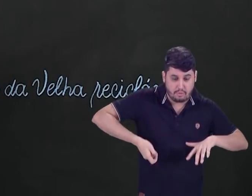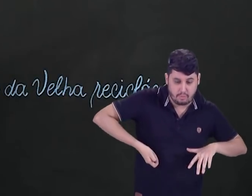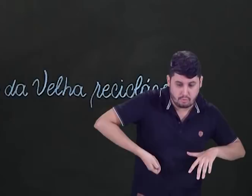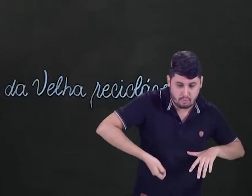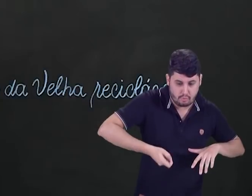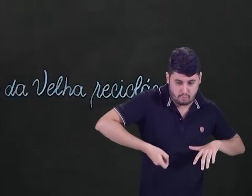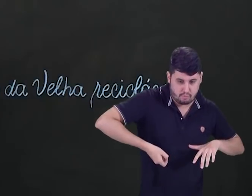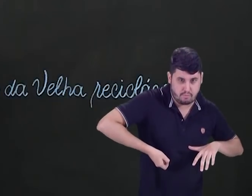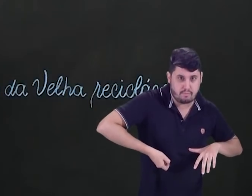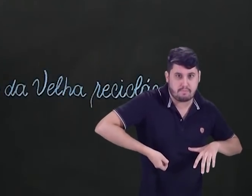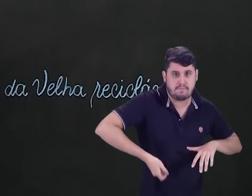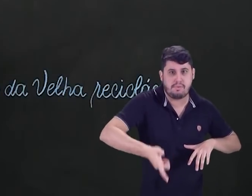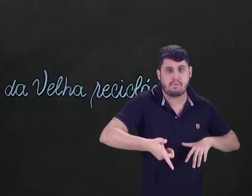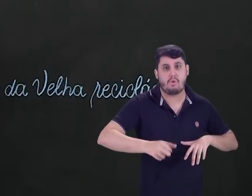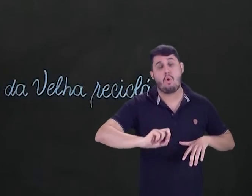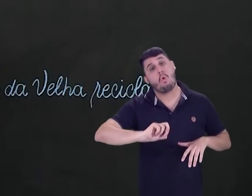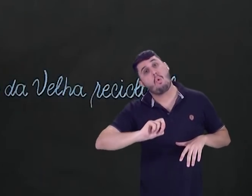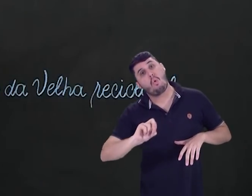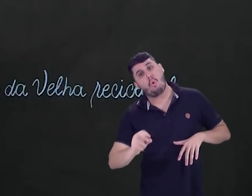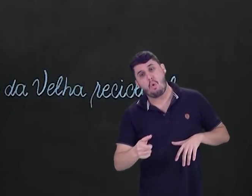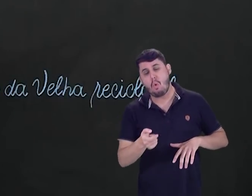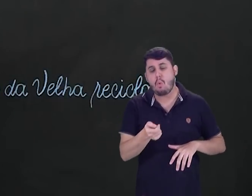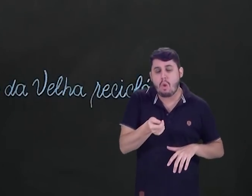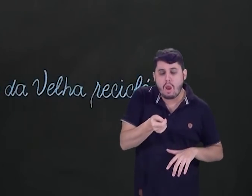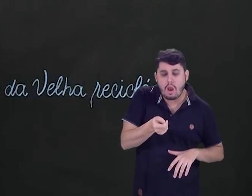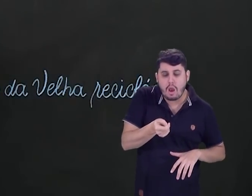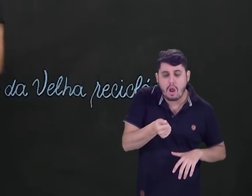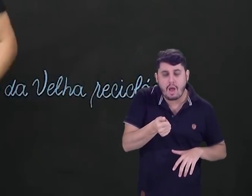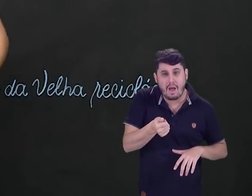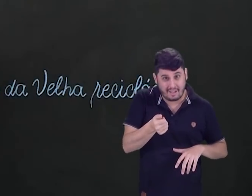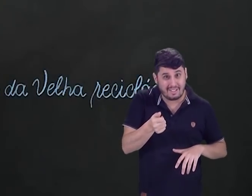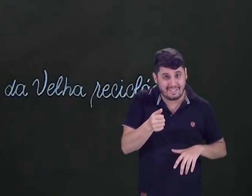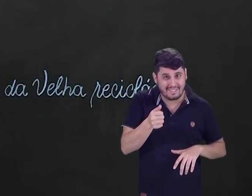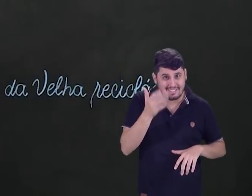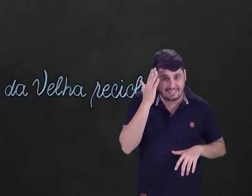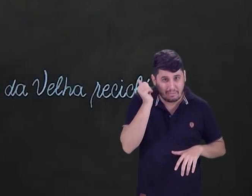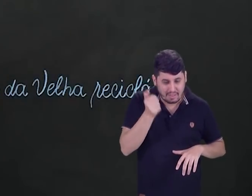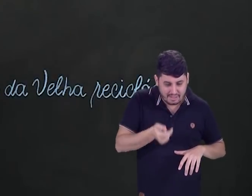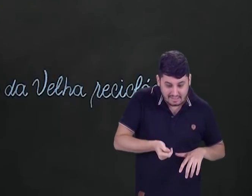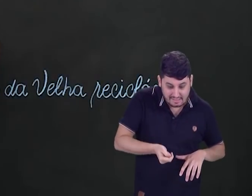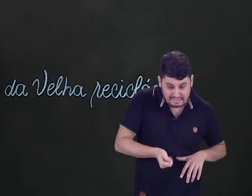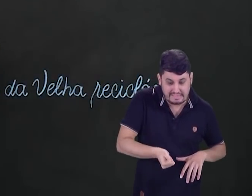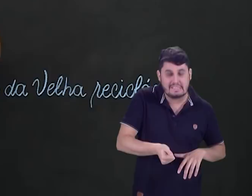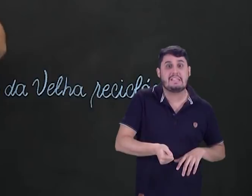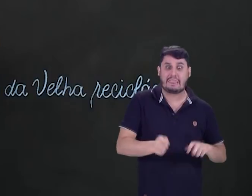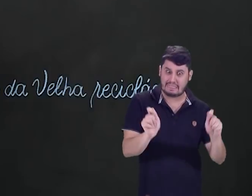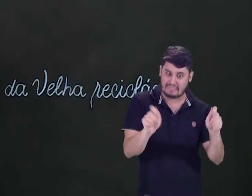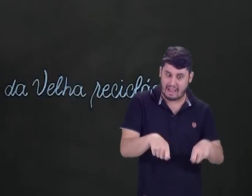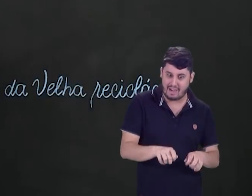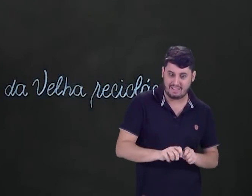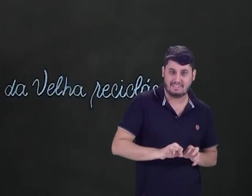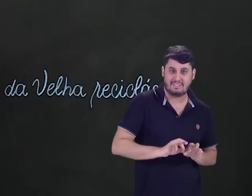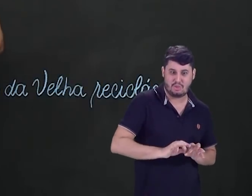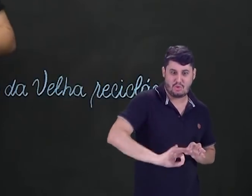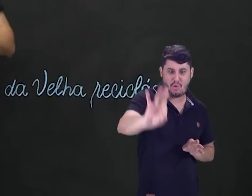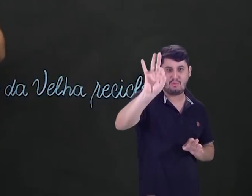famoso peteleco. Vai bater na tampinha aí, ó, mandar a tampinha longe. É assim que a gente vai fazer. Você